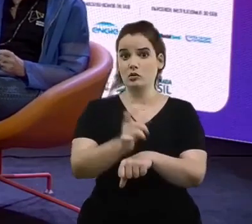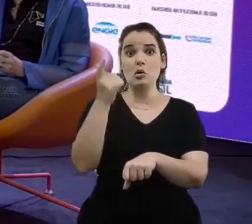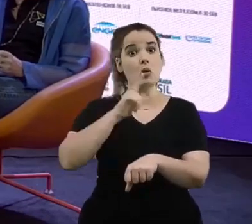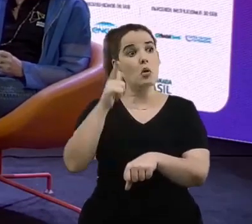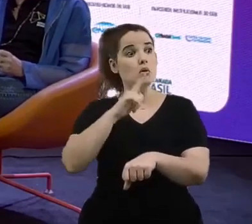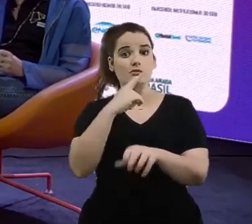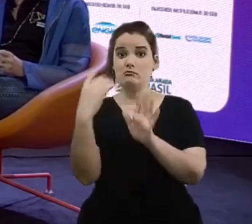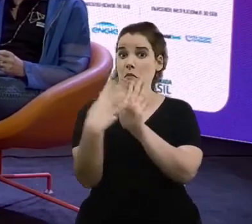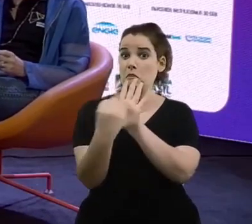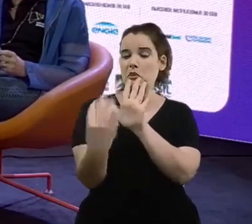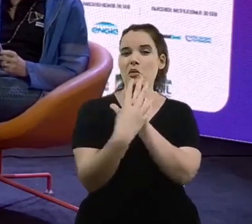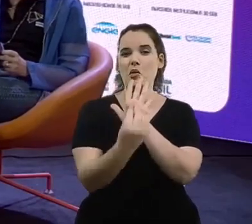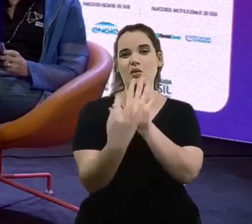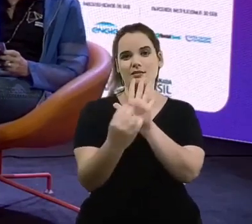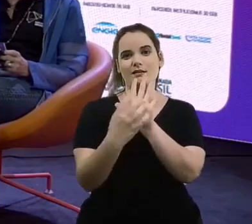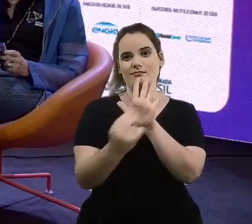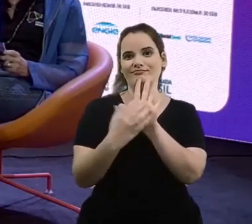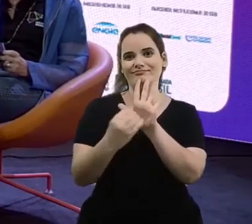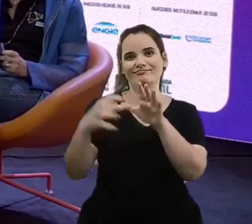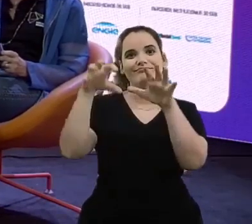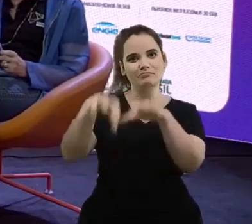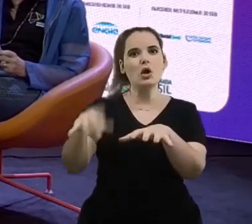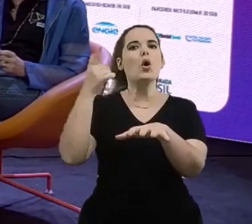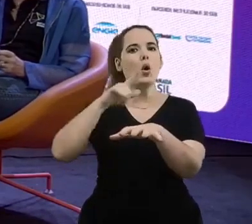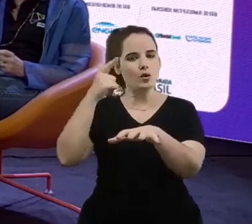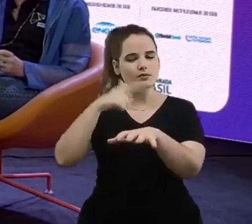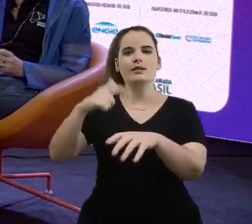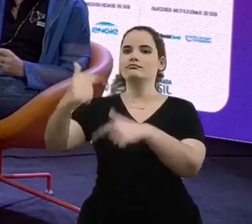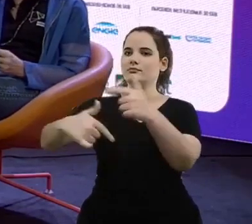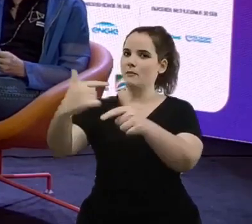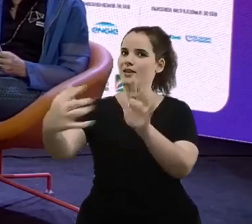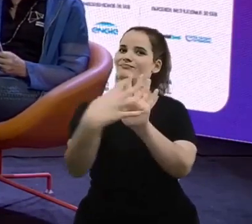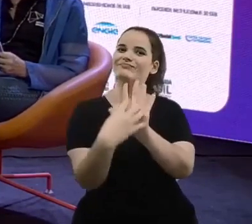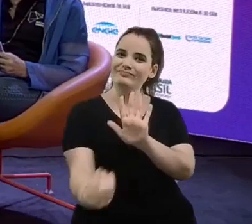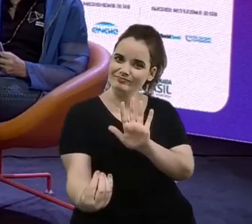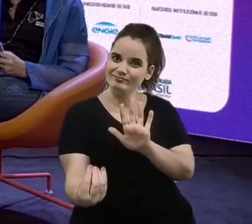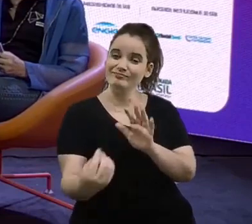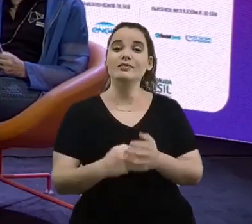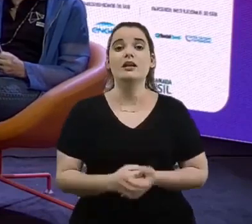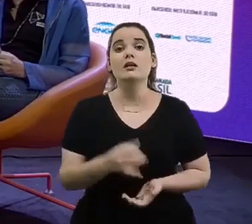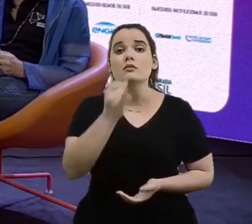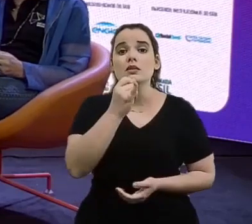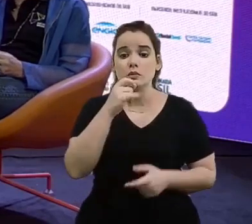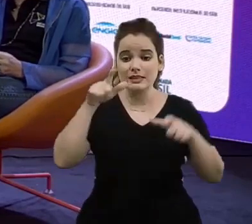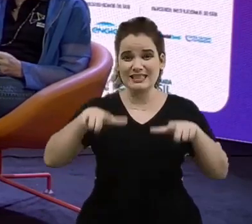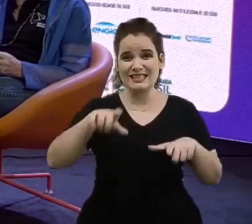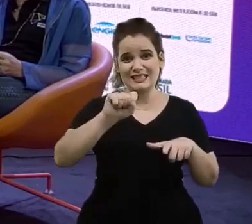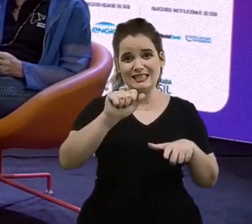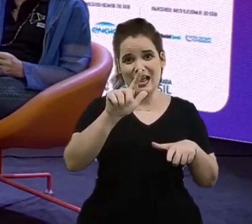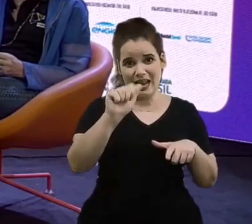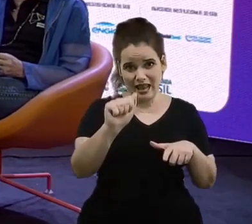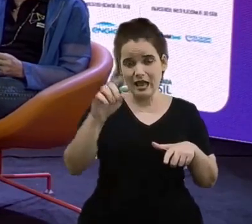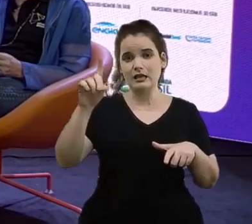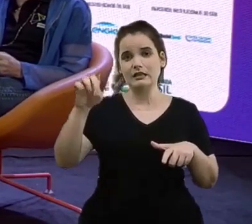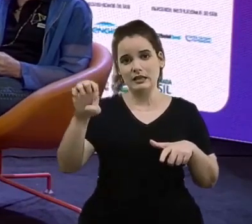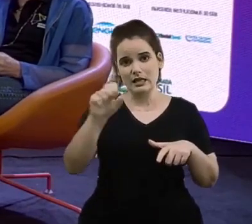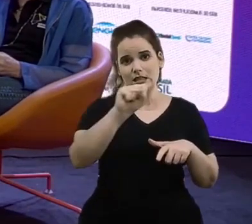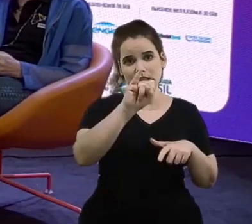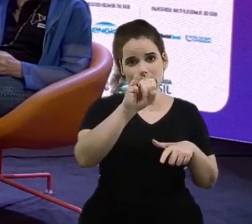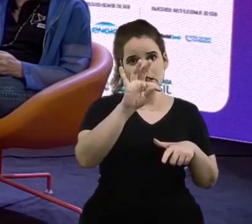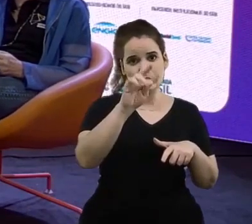E, lógico, nós não podemos deixar de dizer que uma sala de situação, no nosso ponto de vista, faz toda a diferença. Também foi a alternativa aqui que a